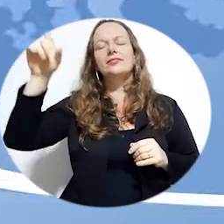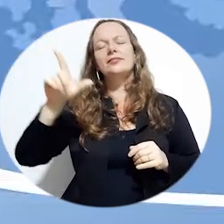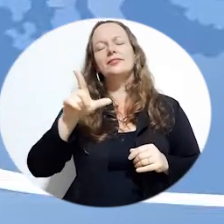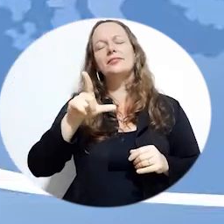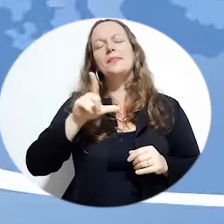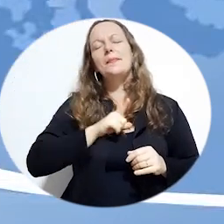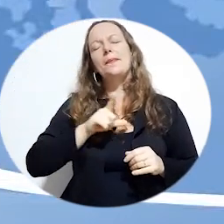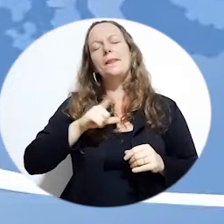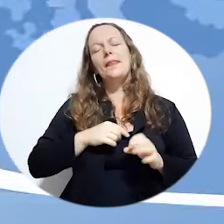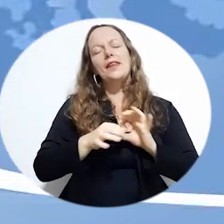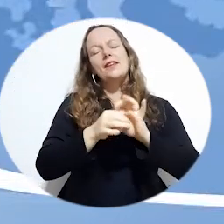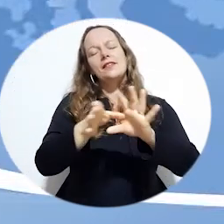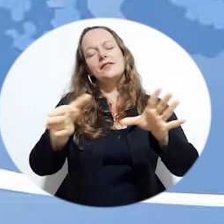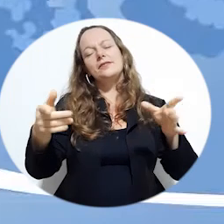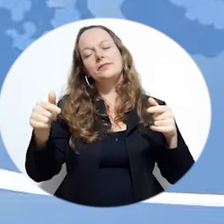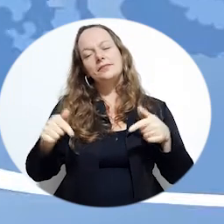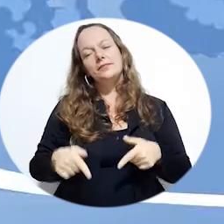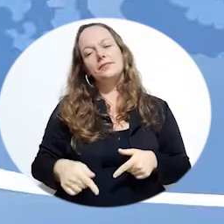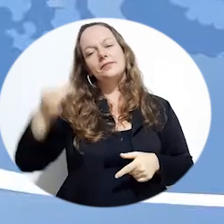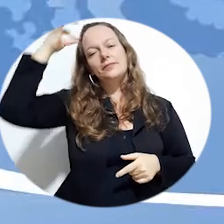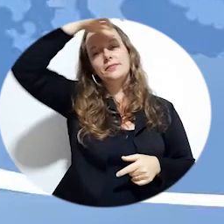Tens liberdade aqui,